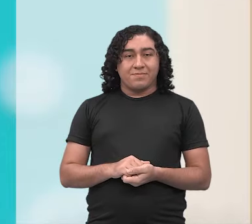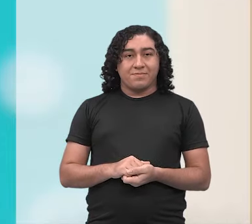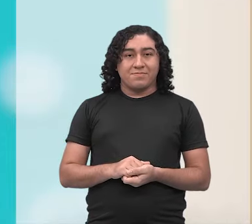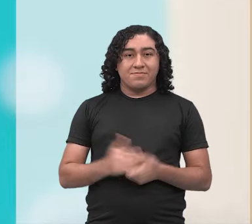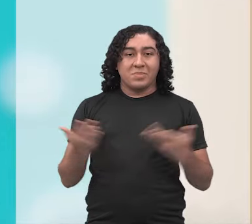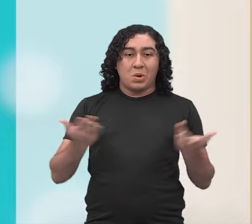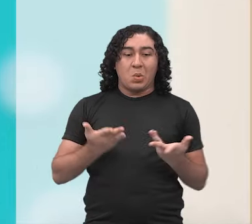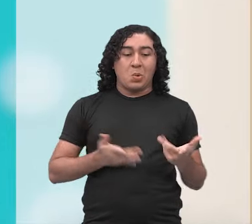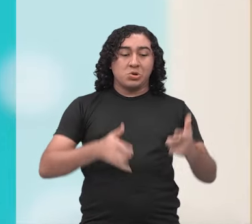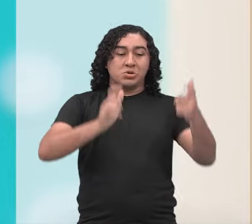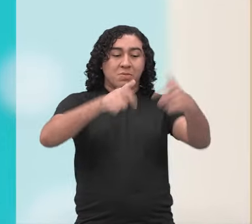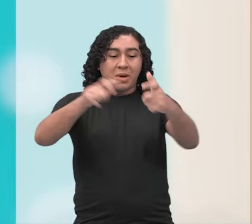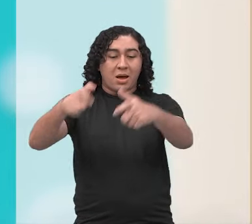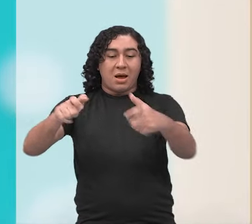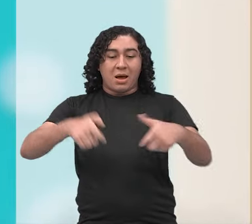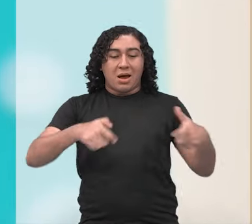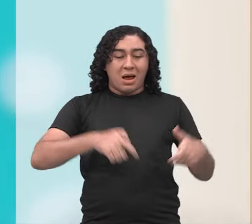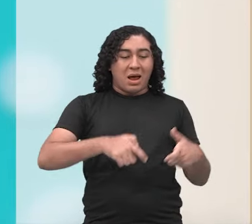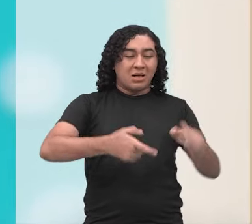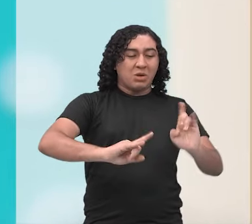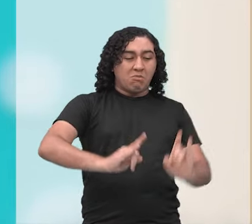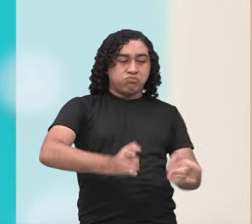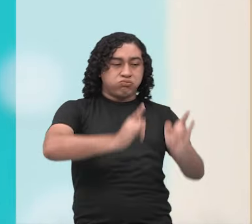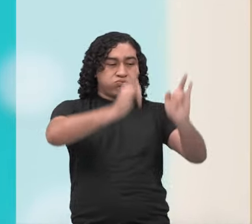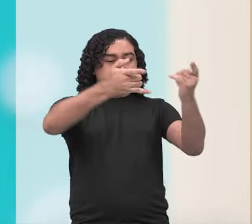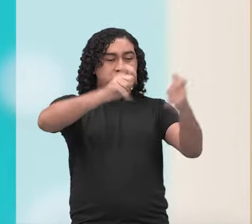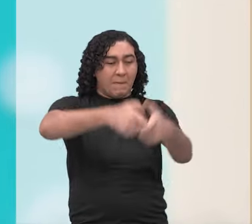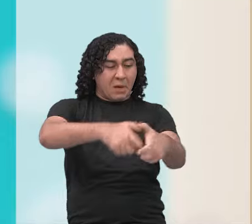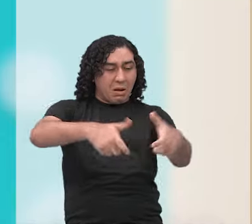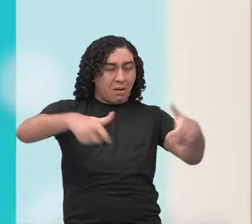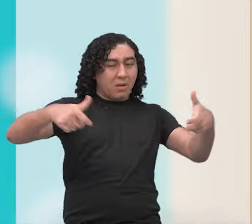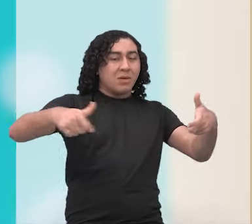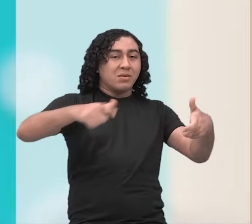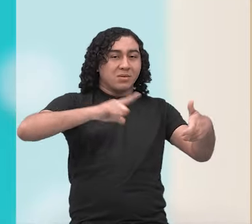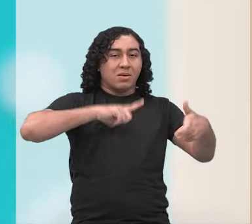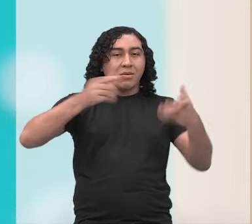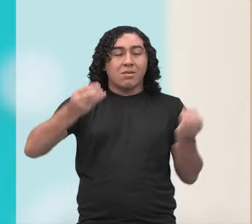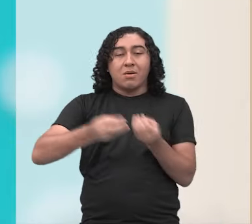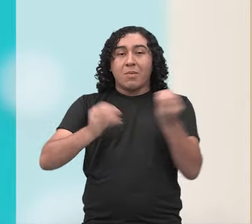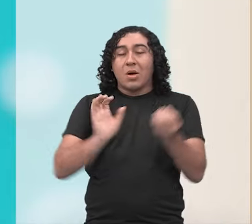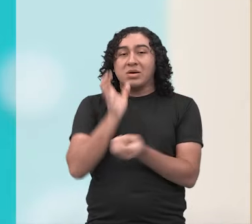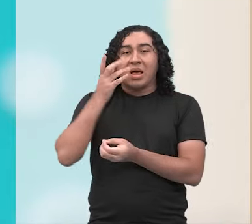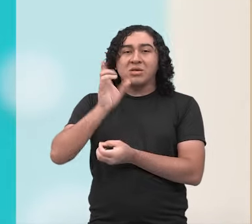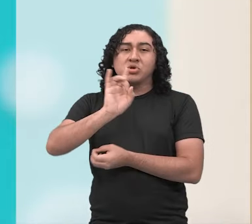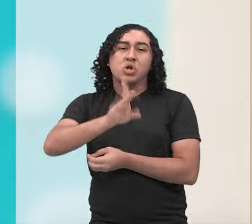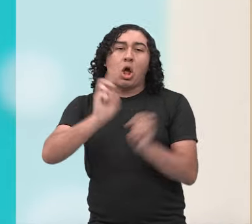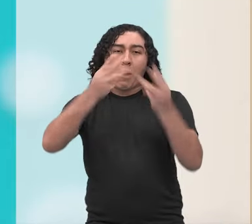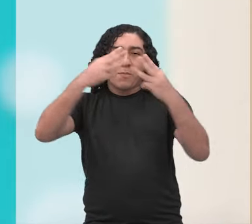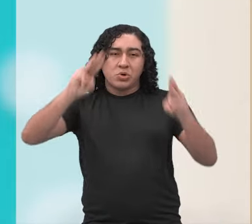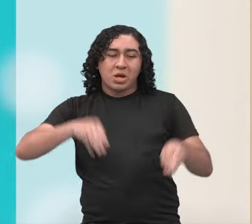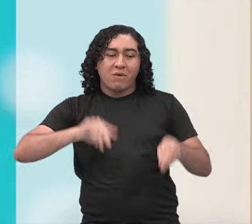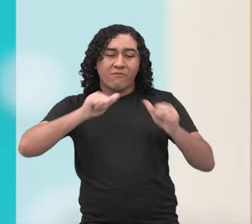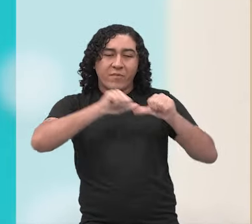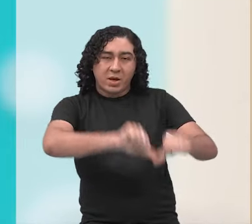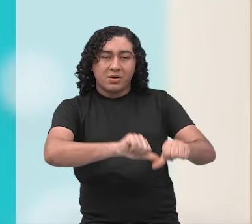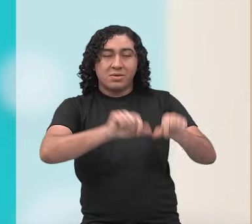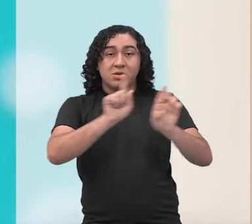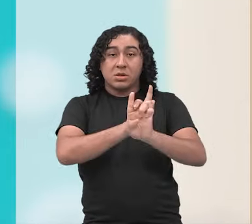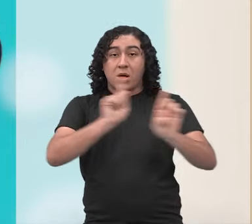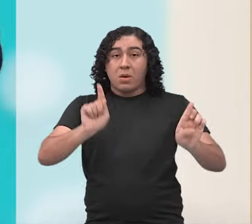instalações que são monumentais, que eles fazem, vai ficar como? Vai ficar no museu? Não, a arte